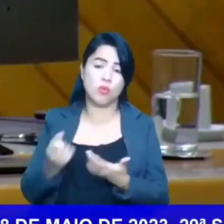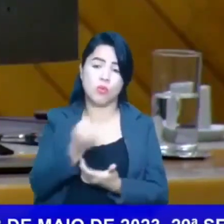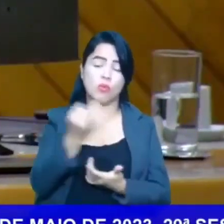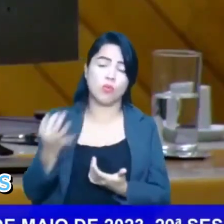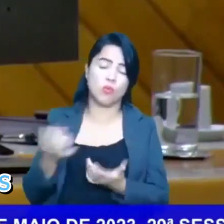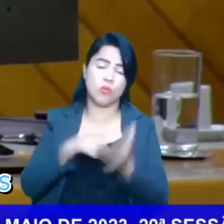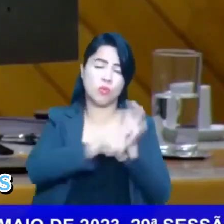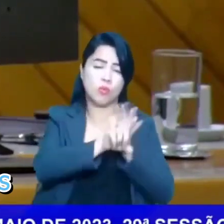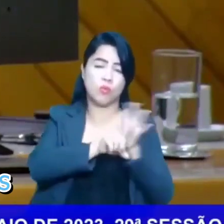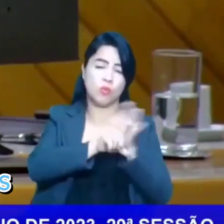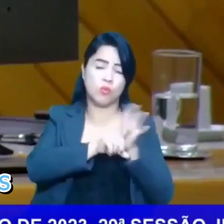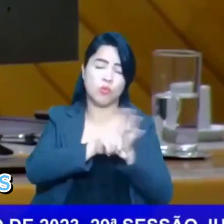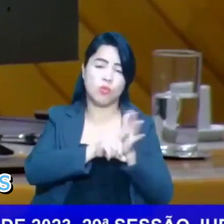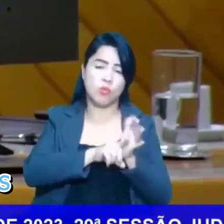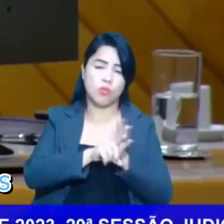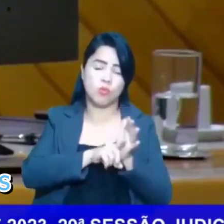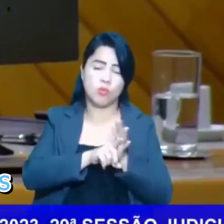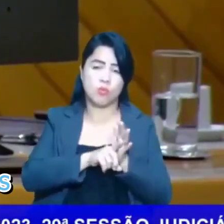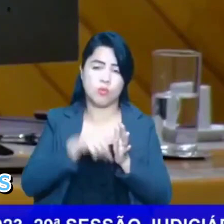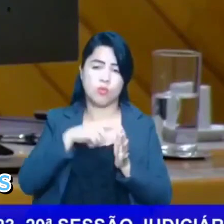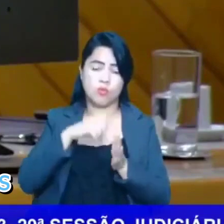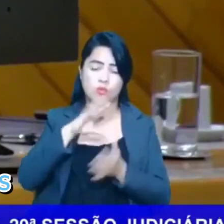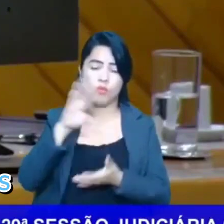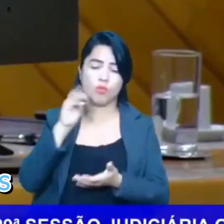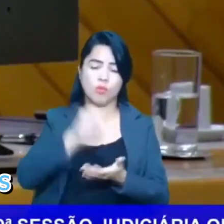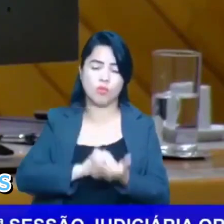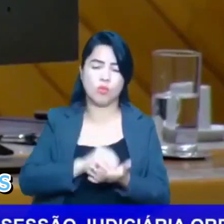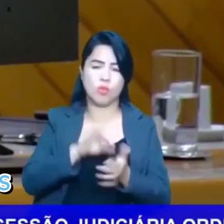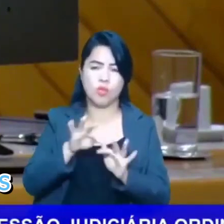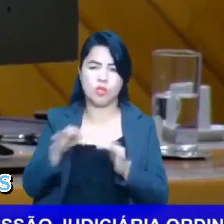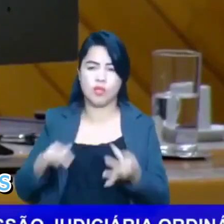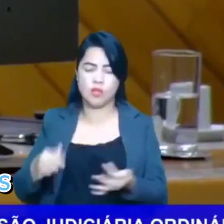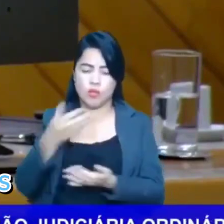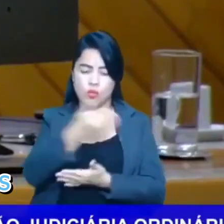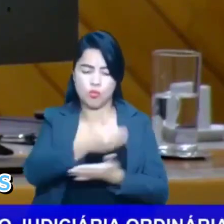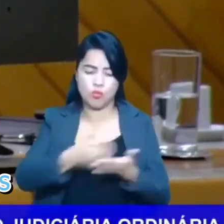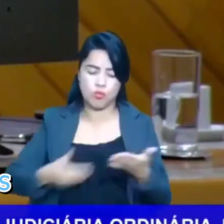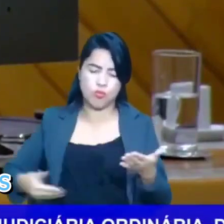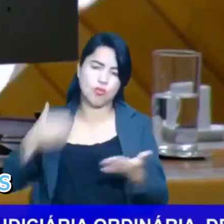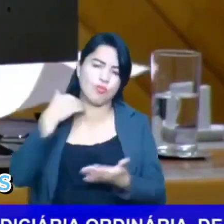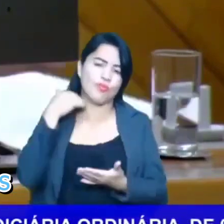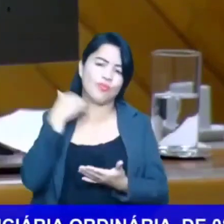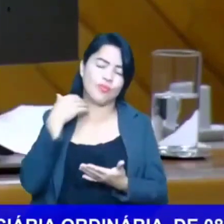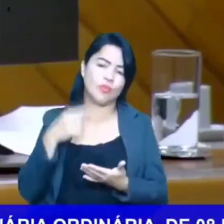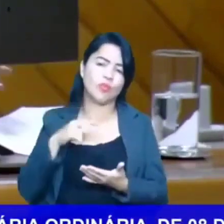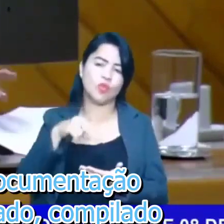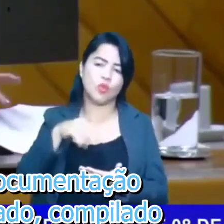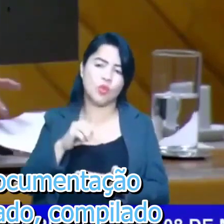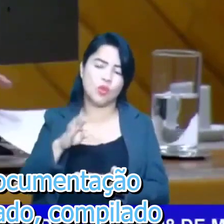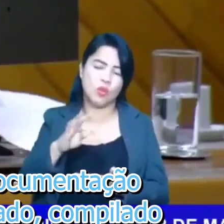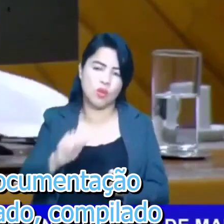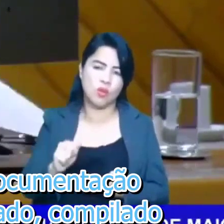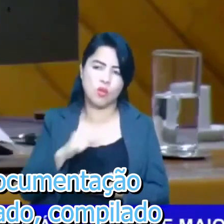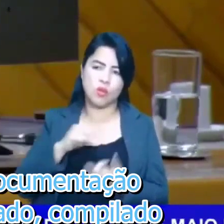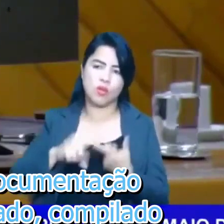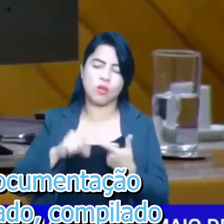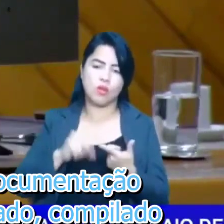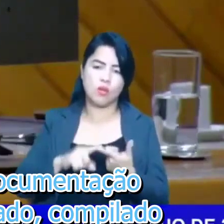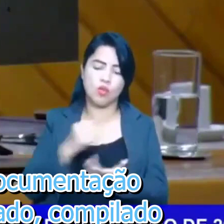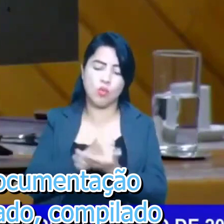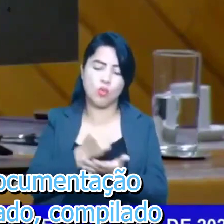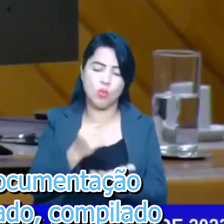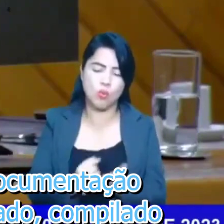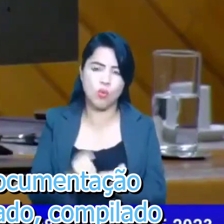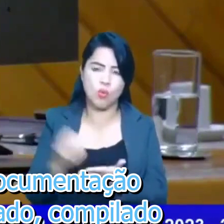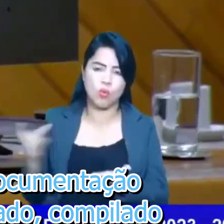quando analisados os autos, estão consubstanciados em simples juntadas de extratos de conta, notas fiscais, instrumentos